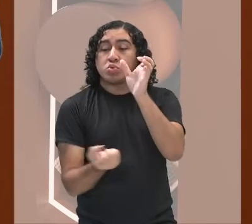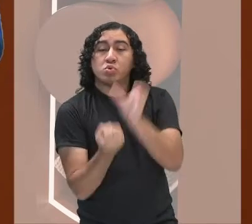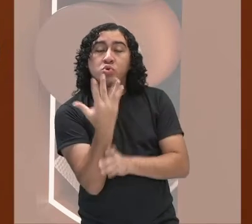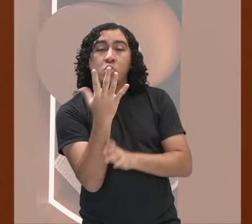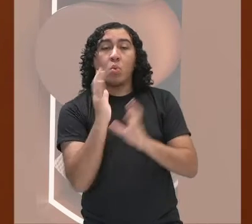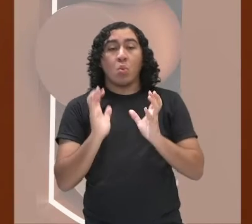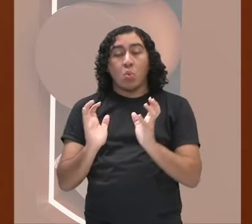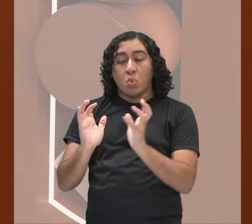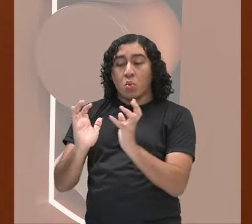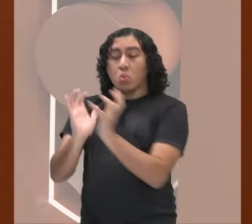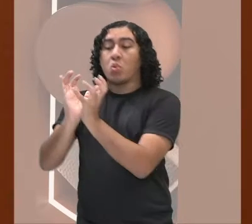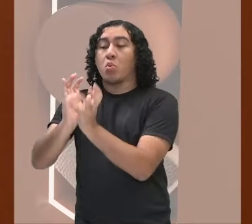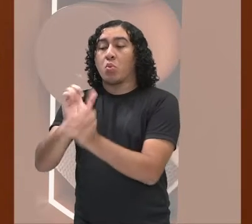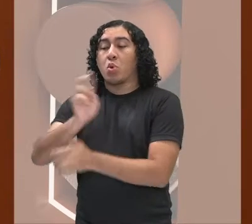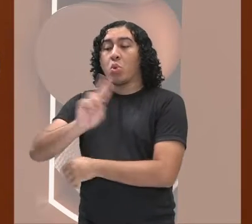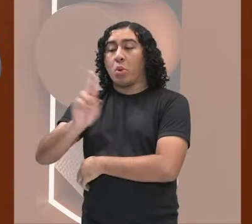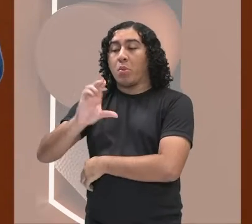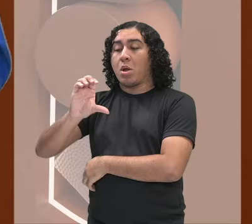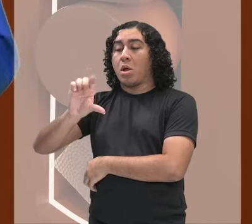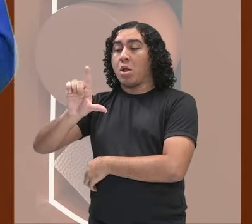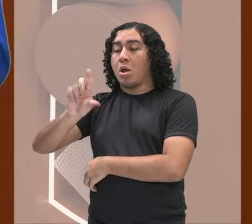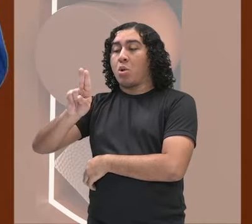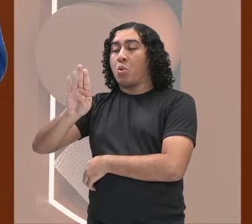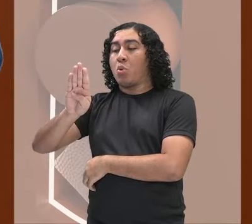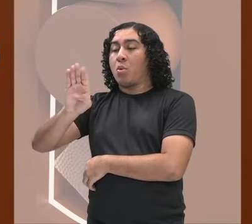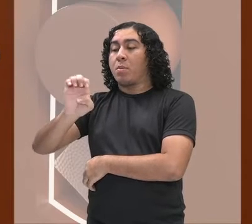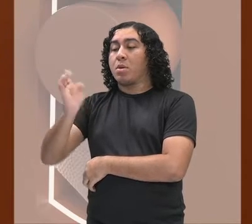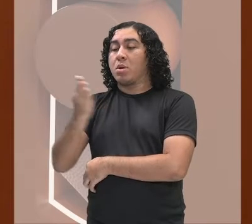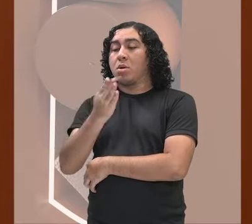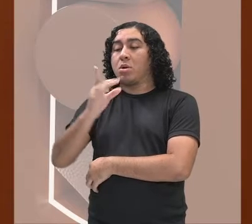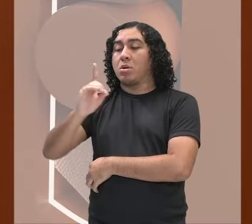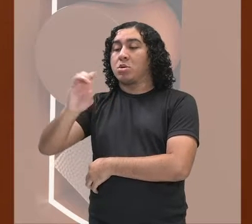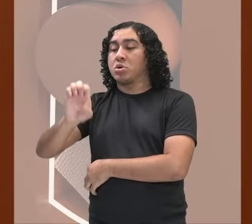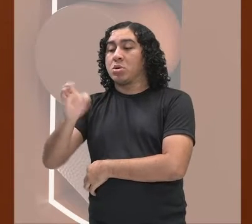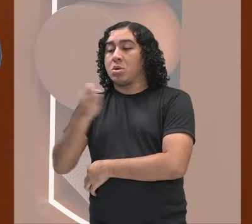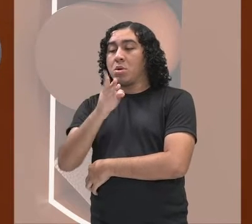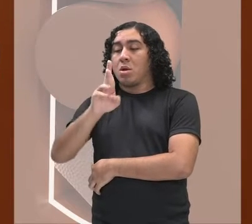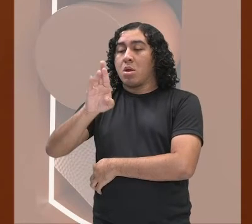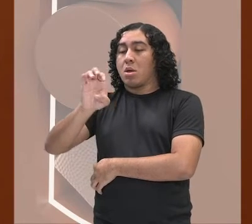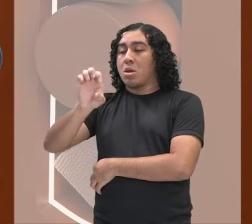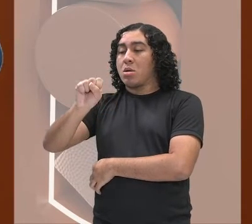de Resistência, né? O Clube de Resistência. O que era o Clube de Resistência?